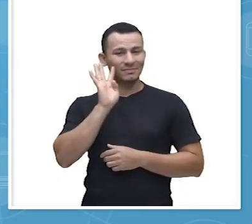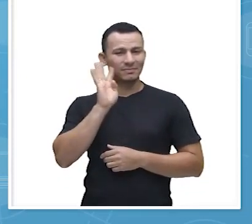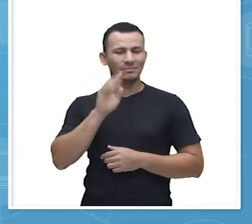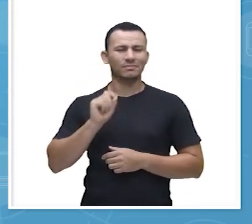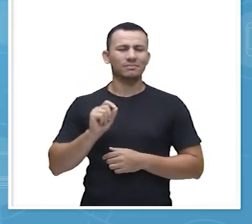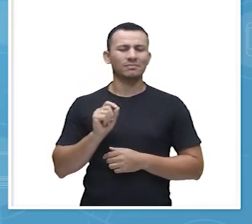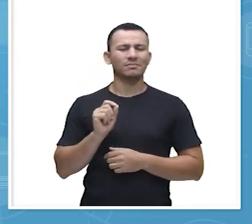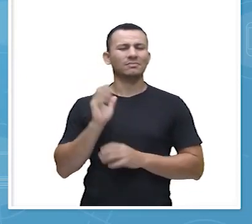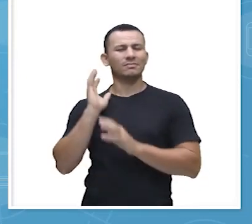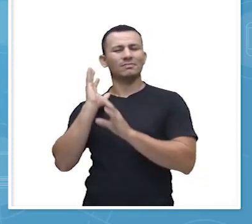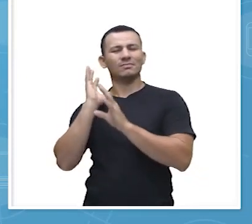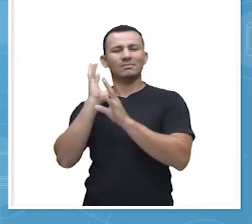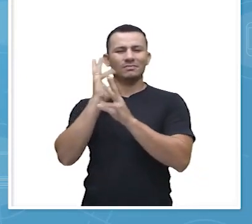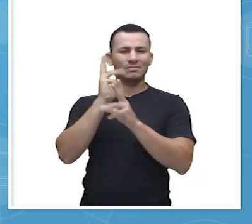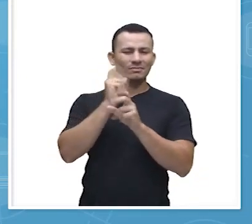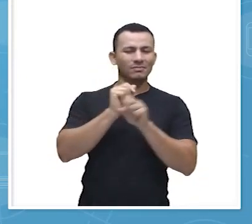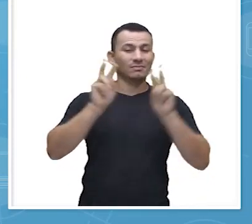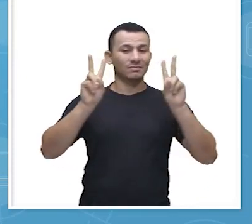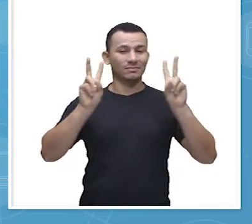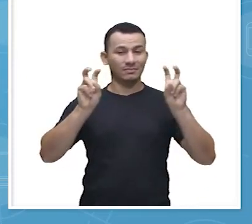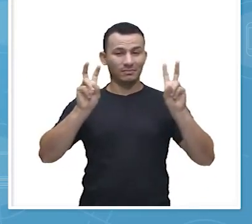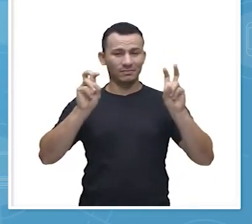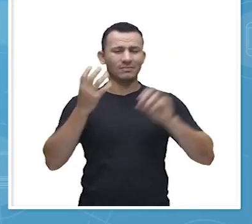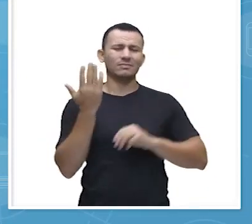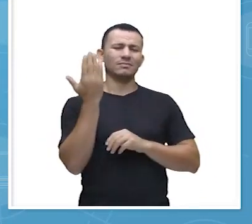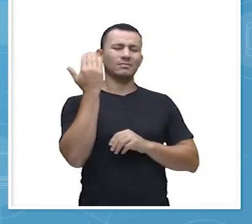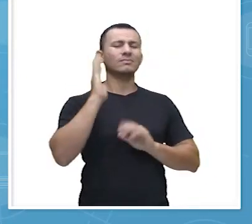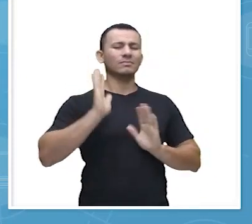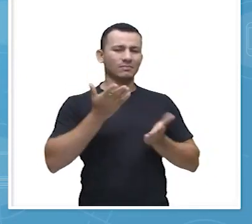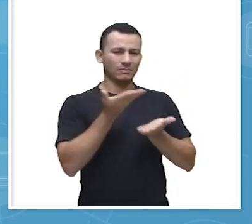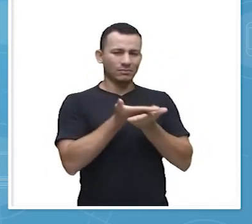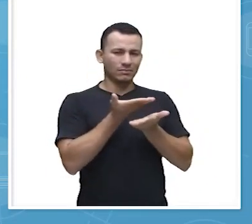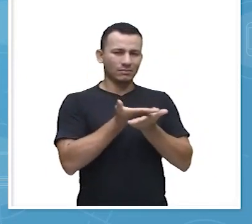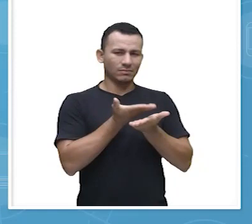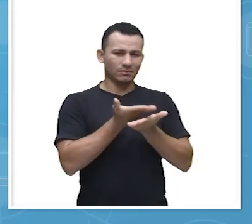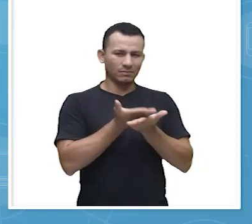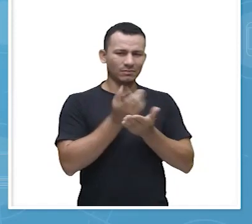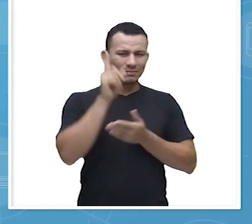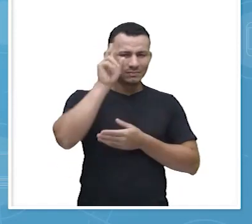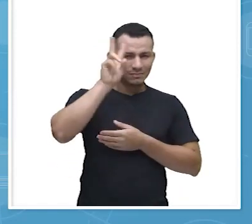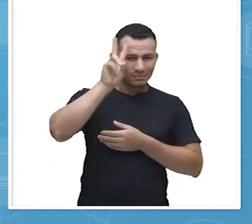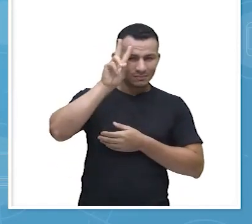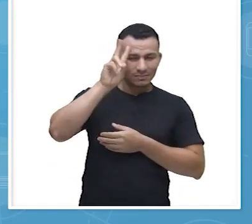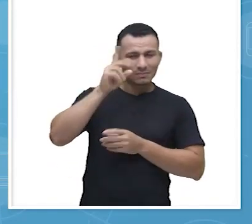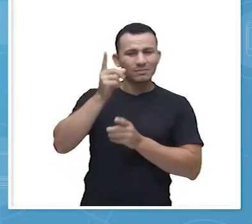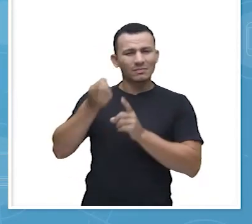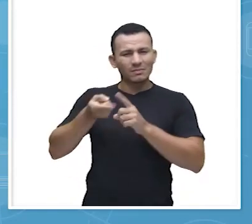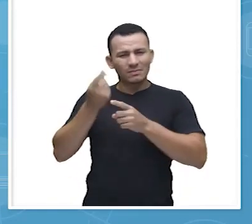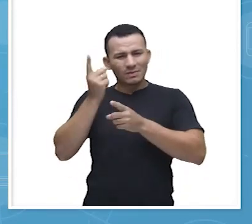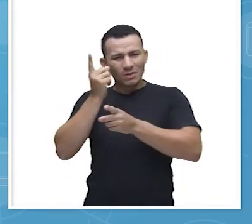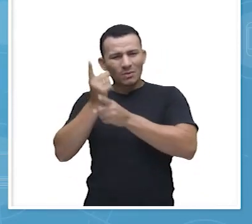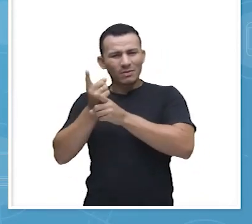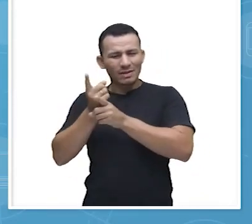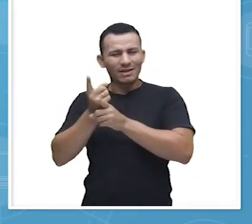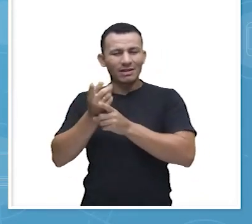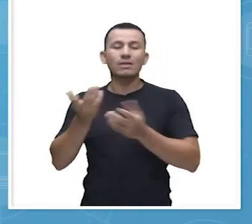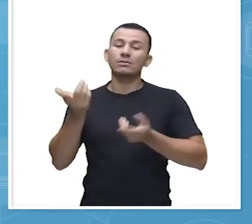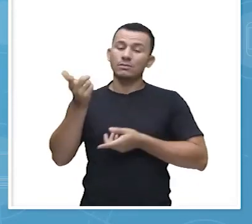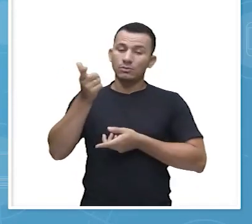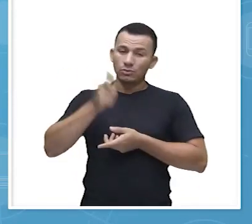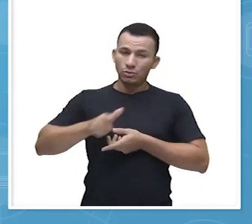rever aquele conteúdo que a gente estudou no nosso primeiro encontro, mas de uma maneira especial, porque a gente vai